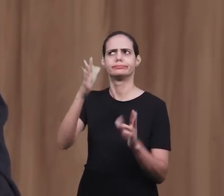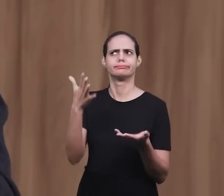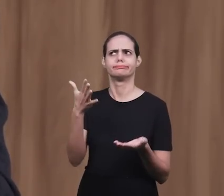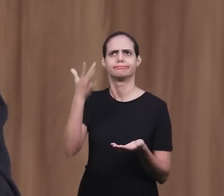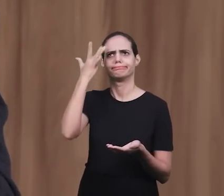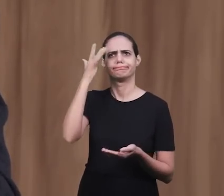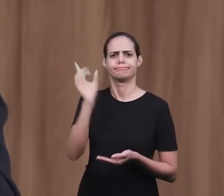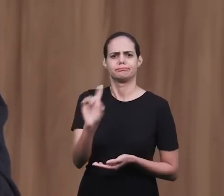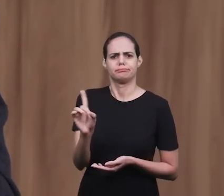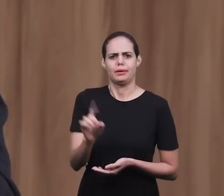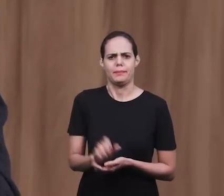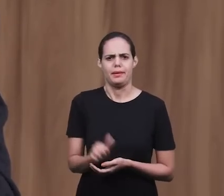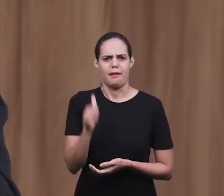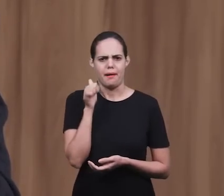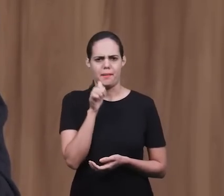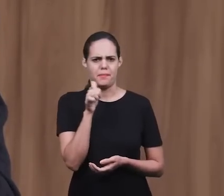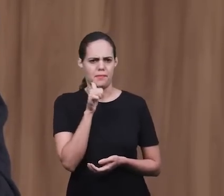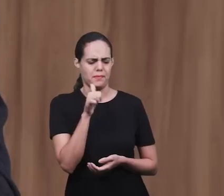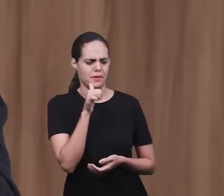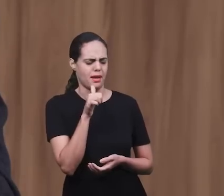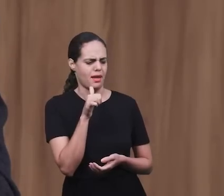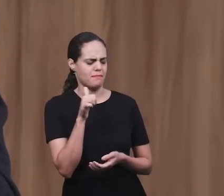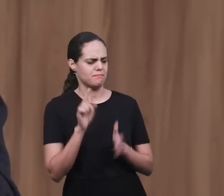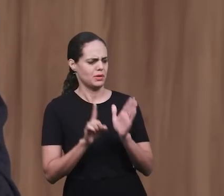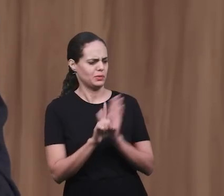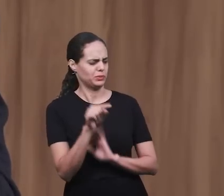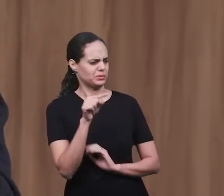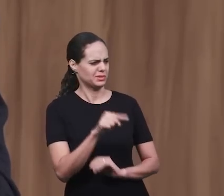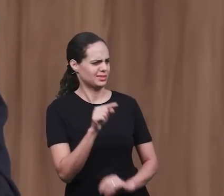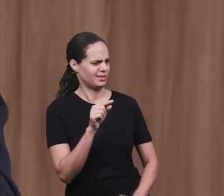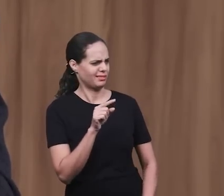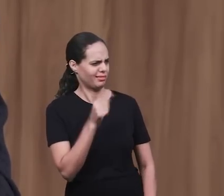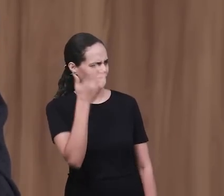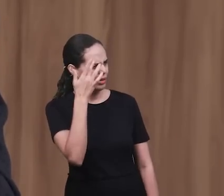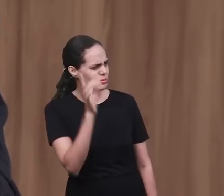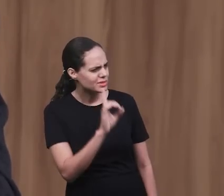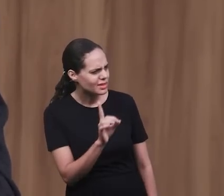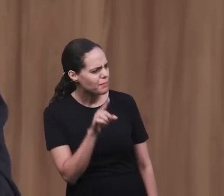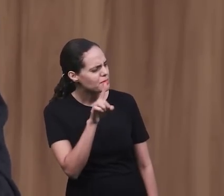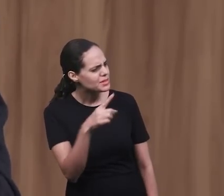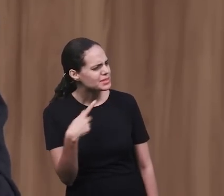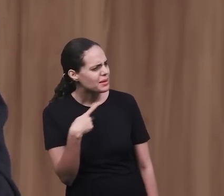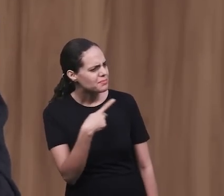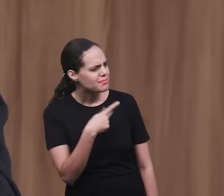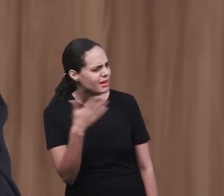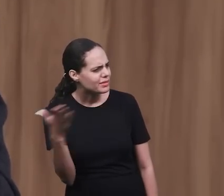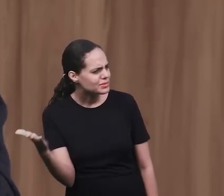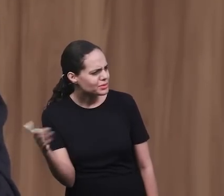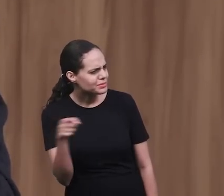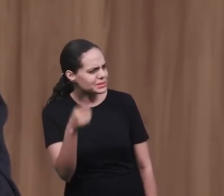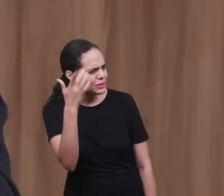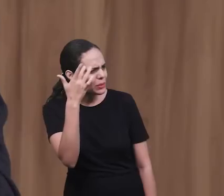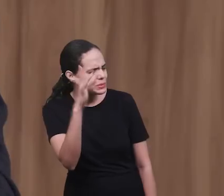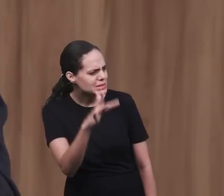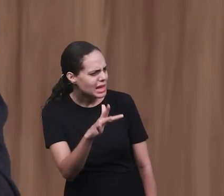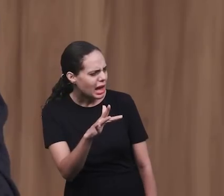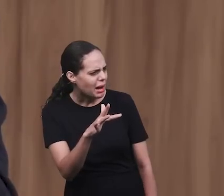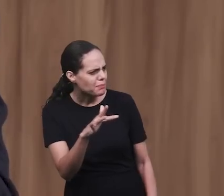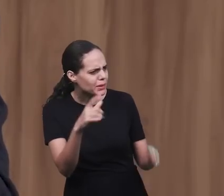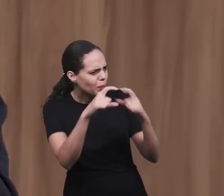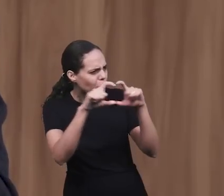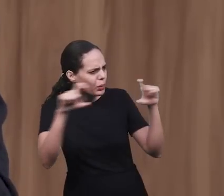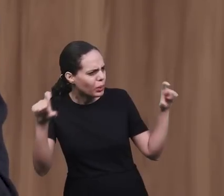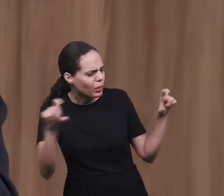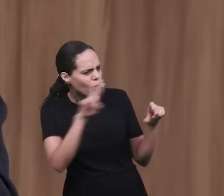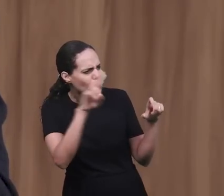sabe o sobrenome da pessoa? Não, eu não sei. Mas o senhor é pastor da pessoa e não sabe o sobrenome da pessoa? Aí